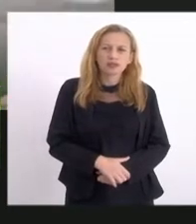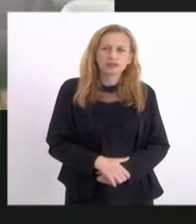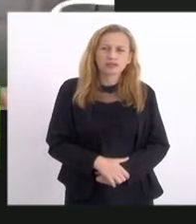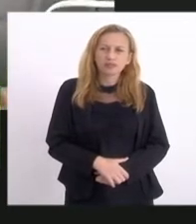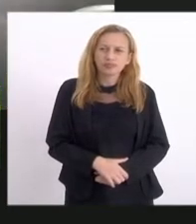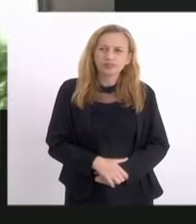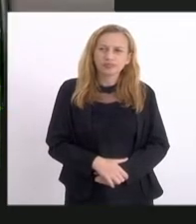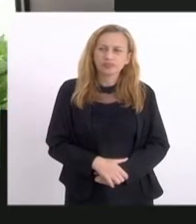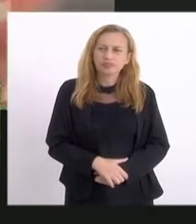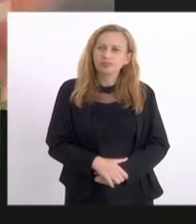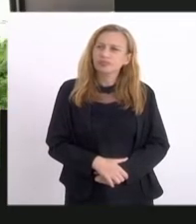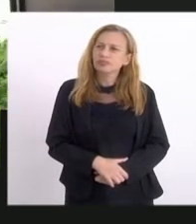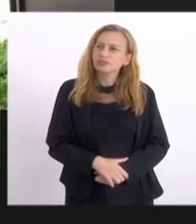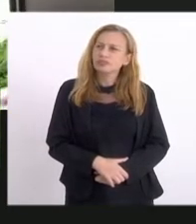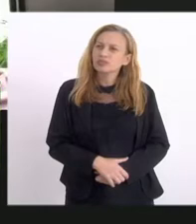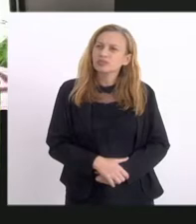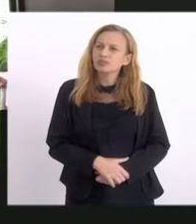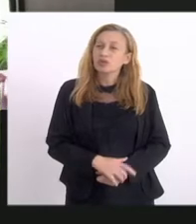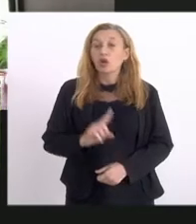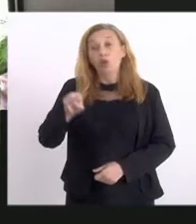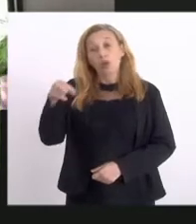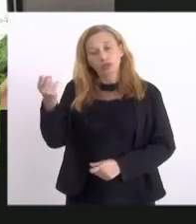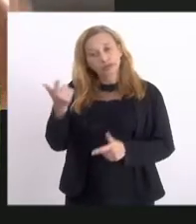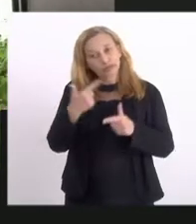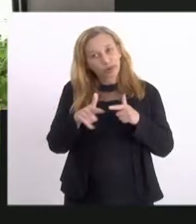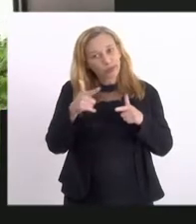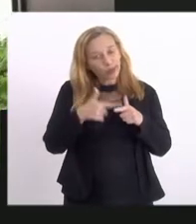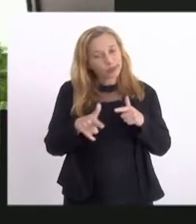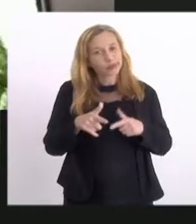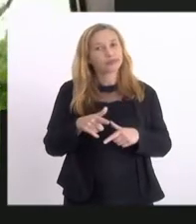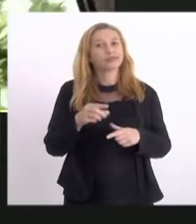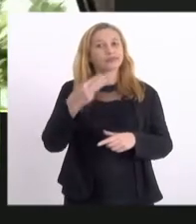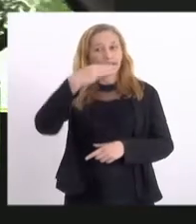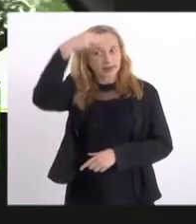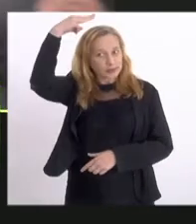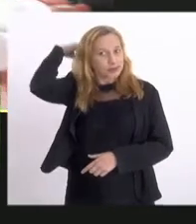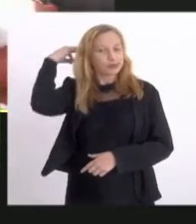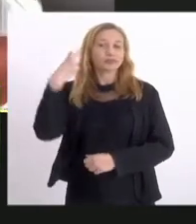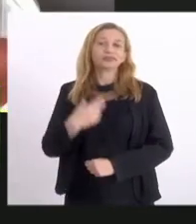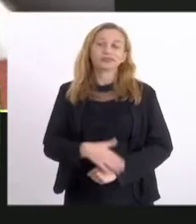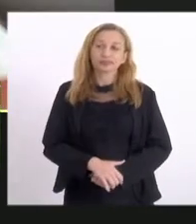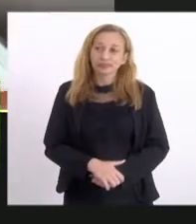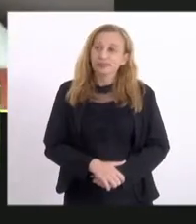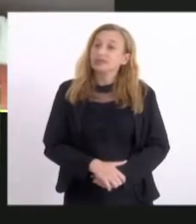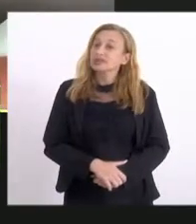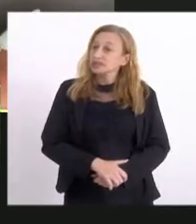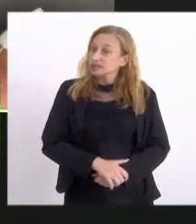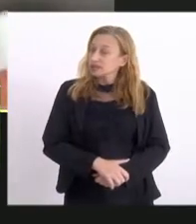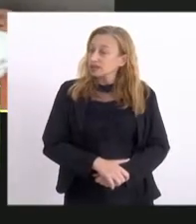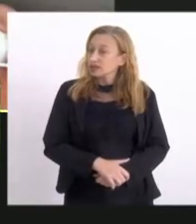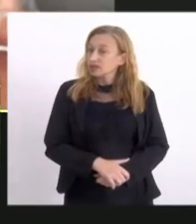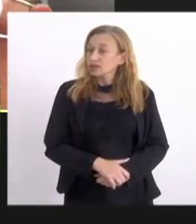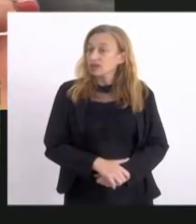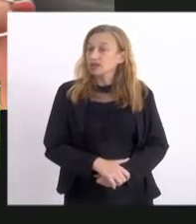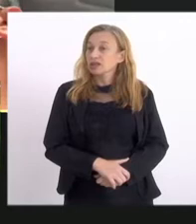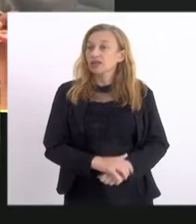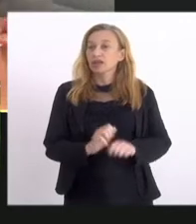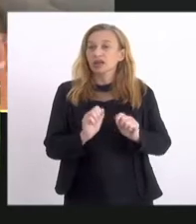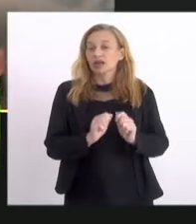29. Olha só, outro problema, nosso. Vai começar a Assembleia